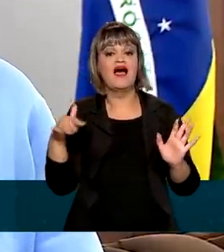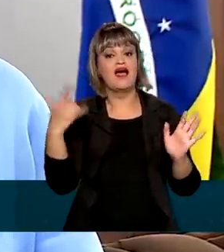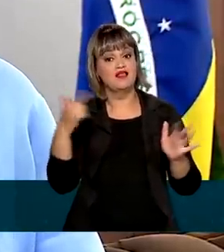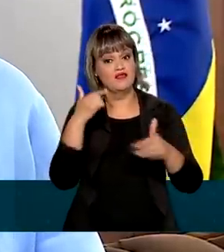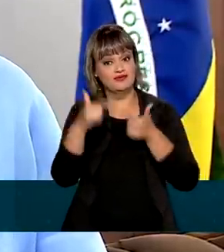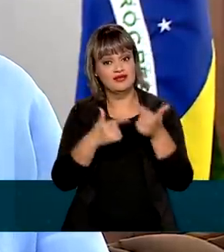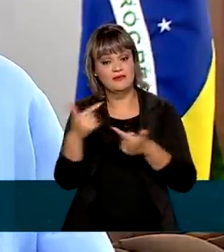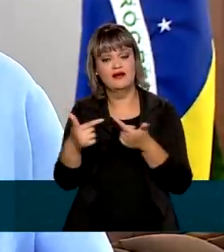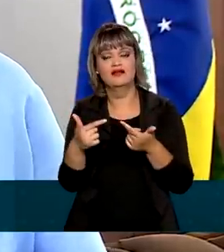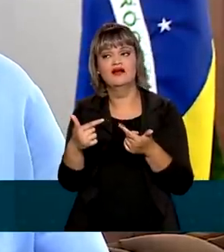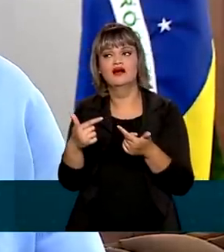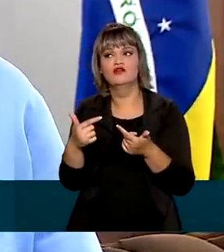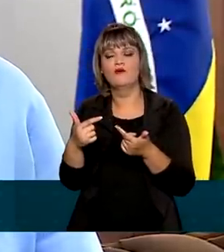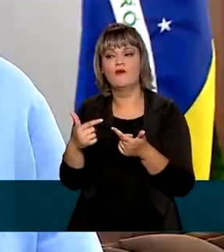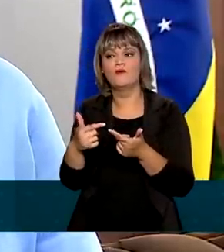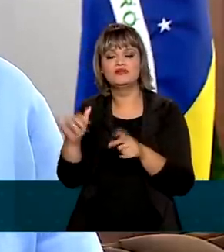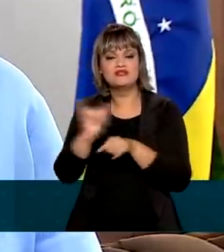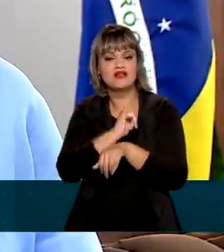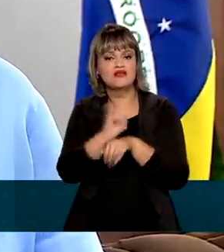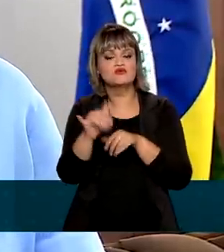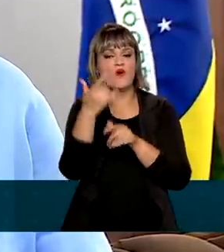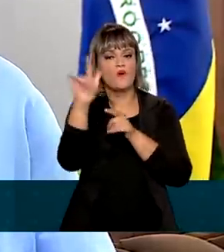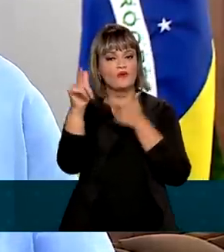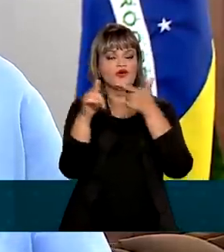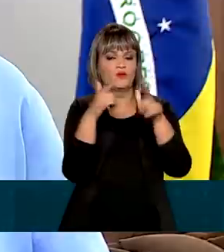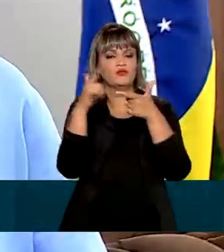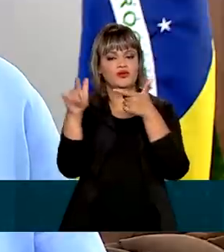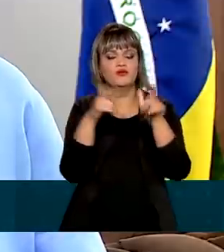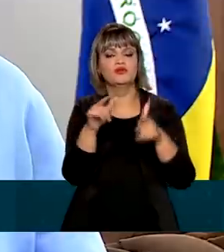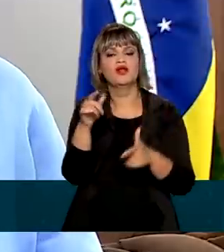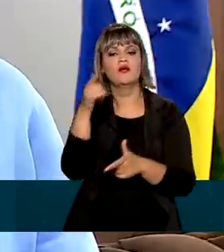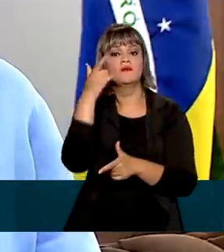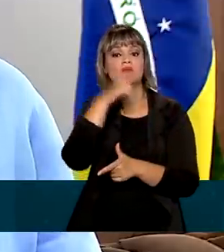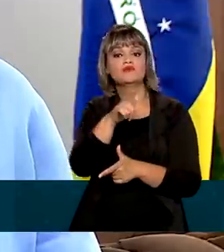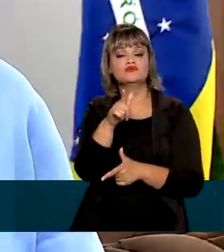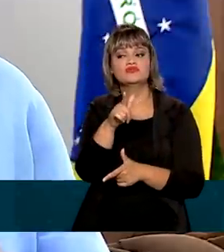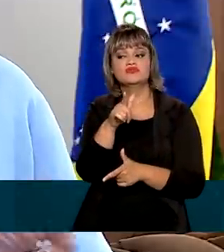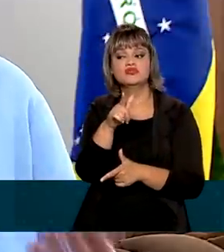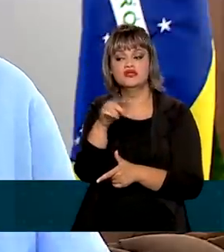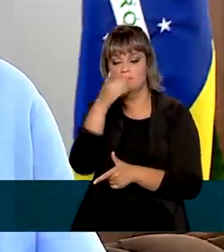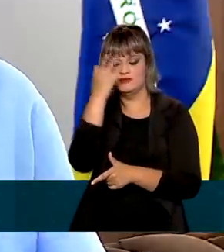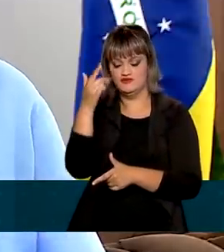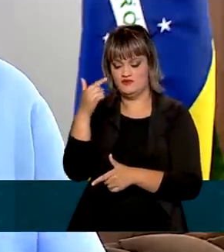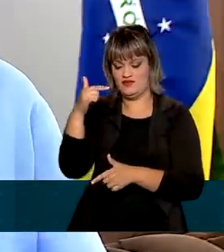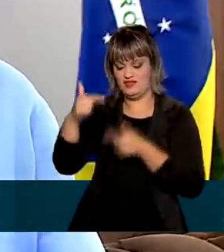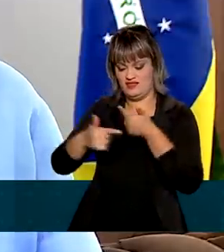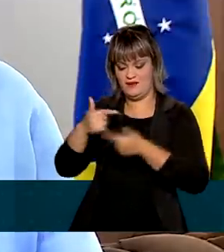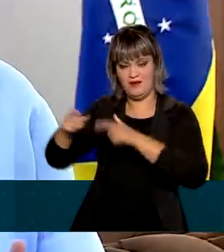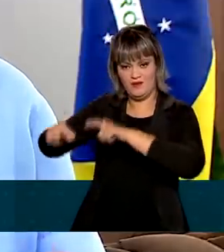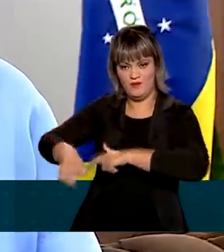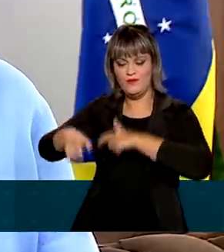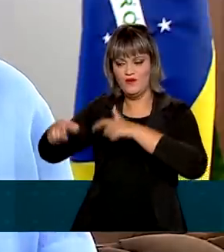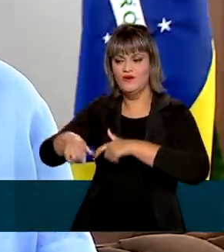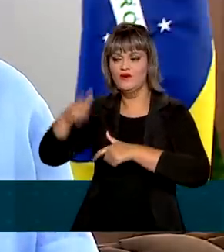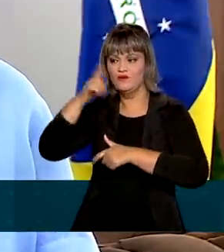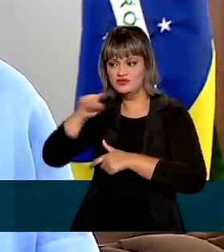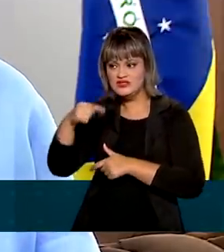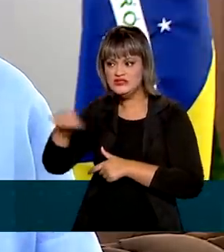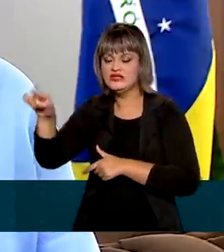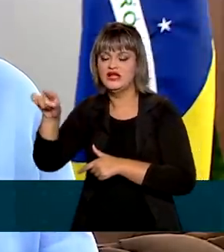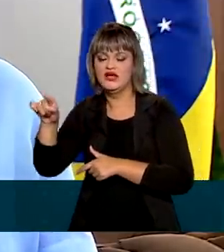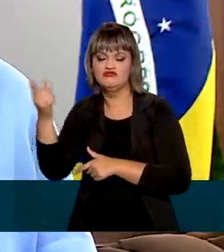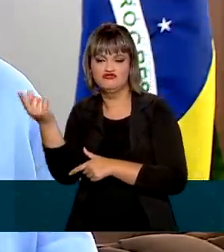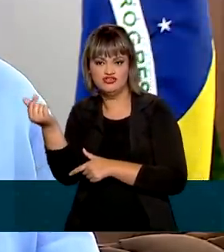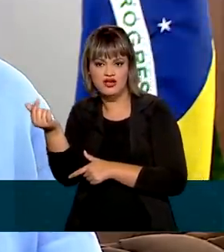trabalhamos com outros outras ferramentas financeiras para fazer com que um grande produtor pudesse ao mercado e